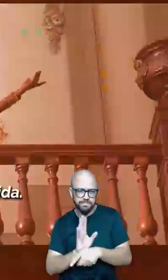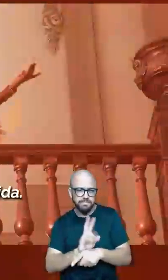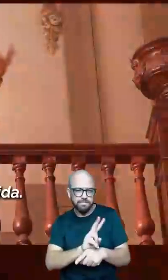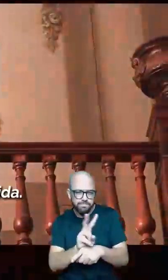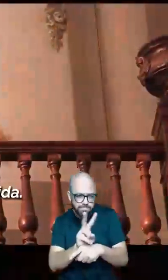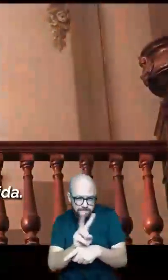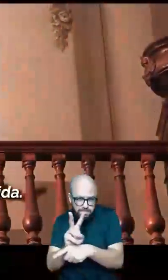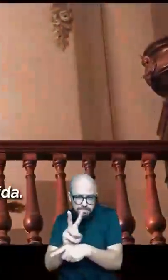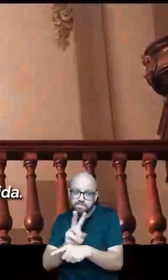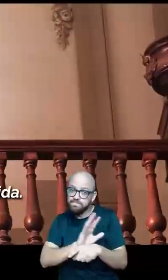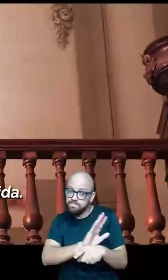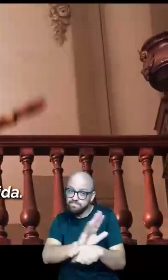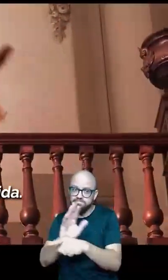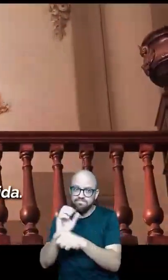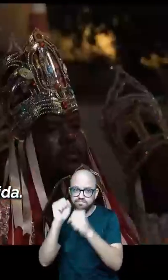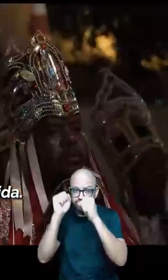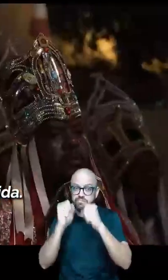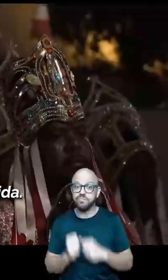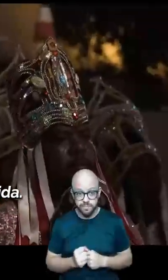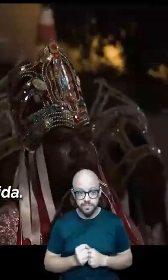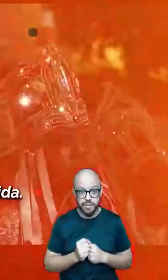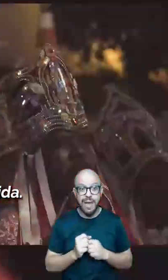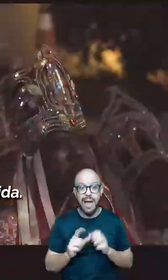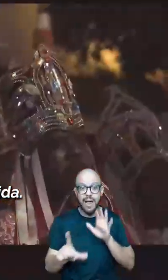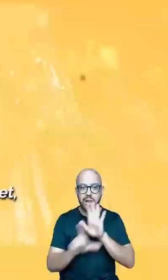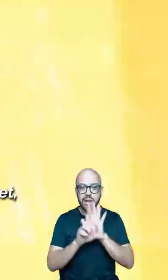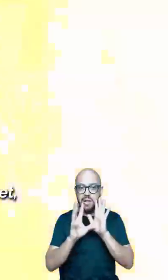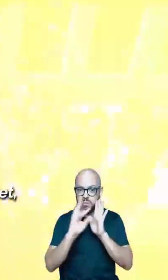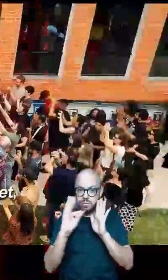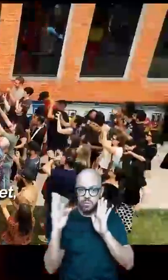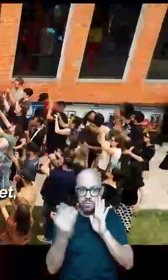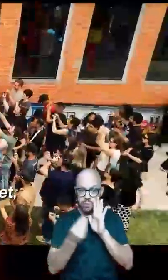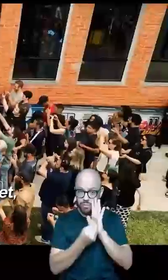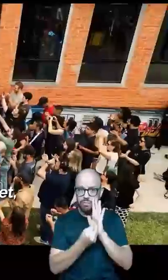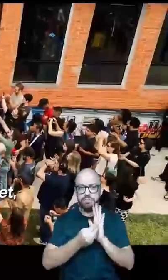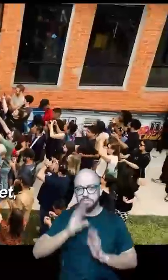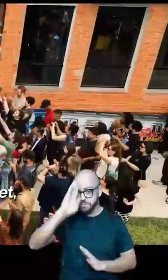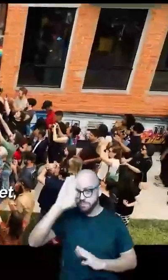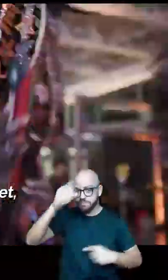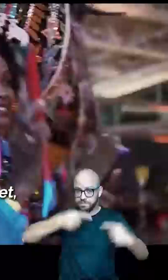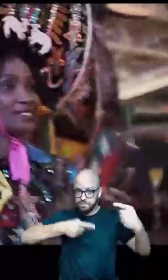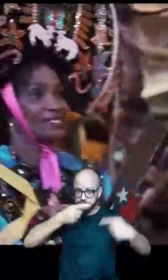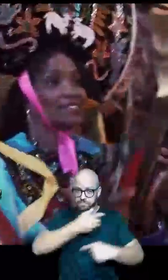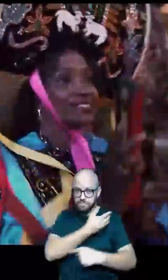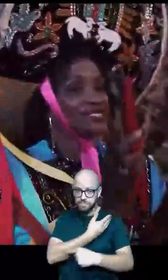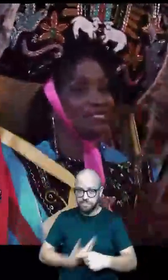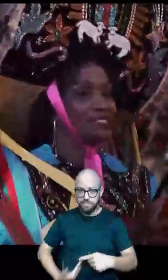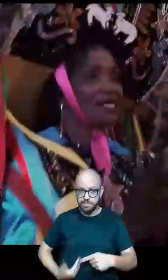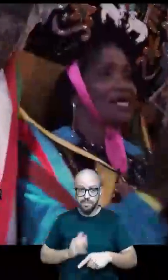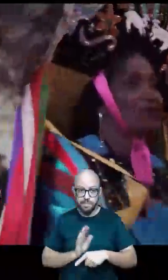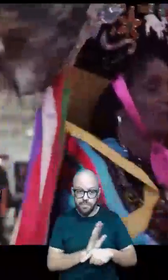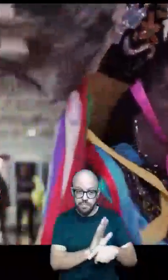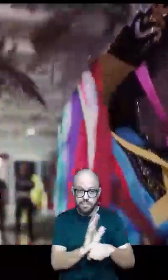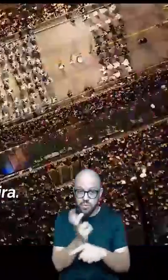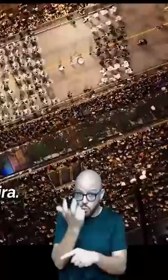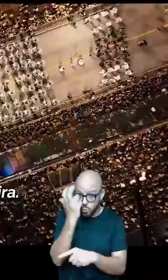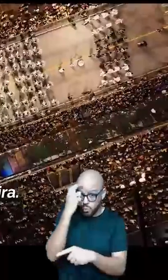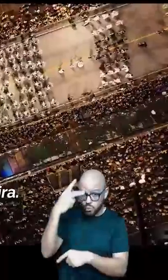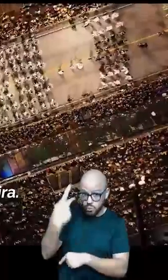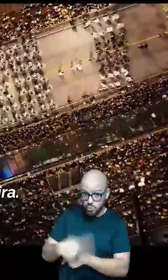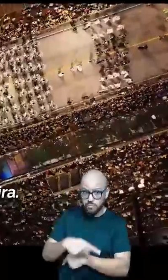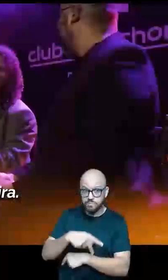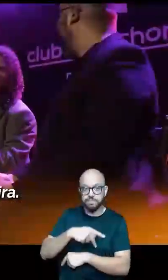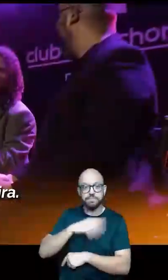democracia, deve ser defendida e fortalecida. Essa é a função da Lei Rouanet, a principal política pública